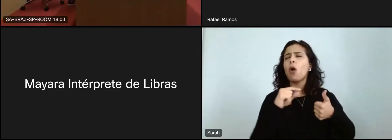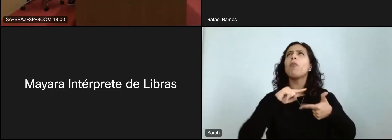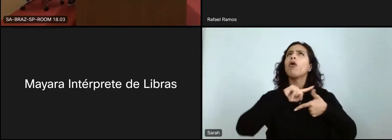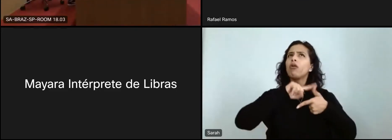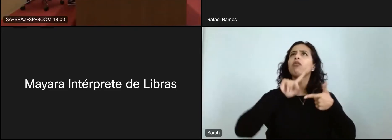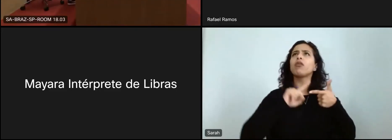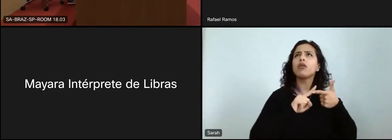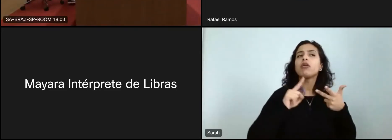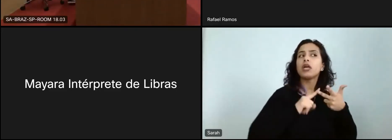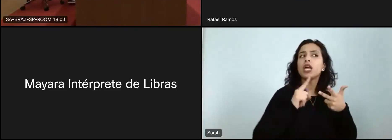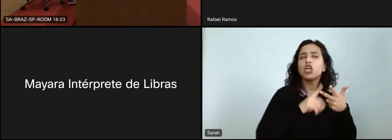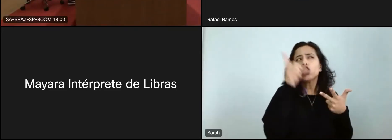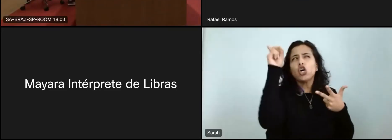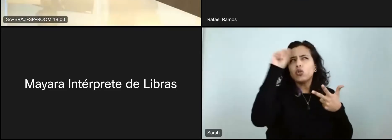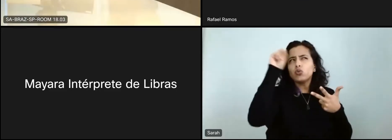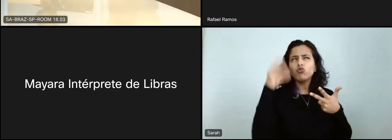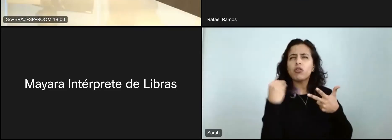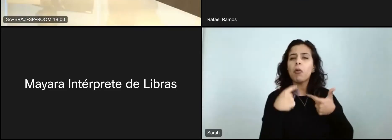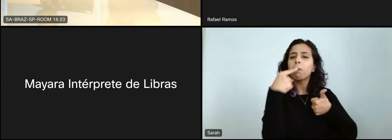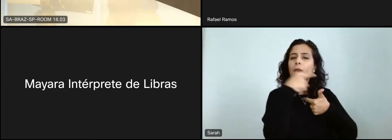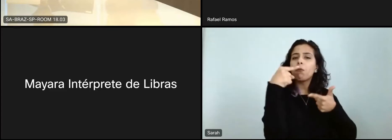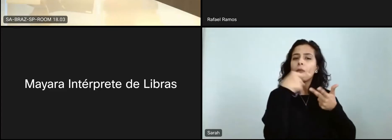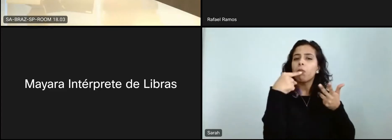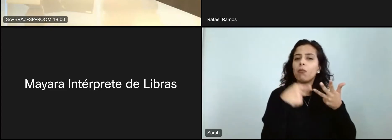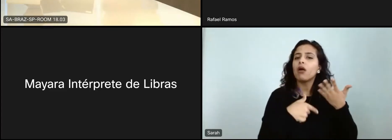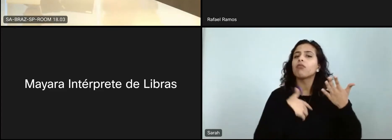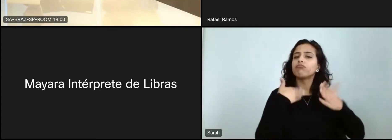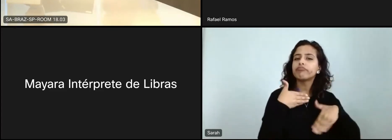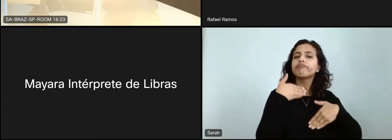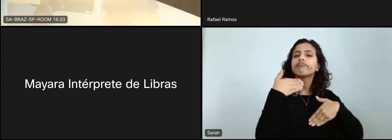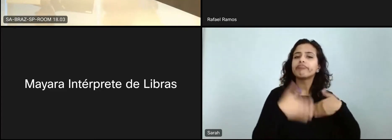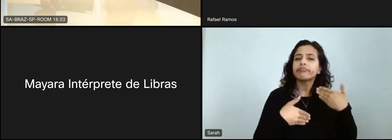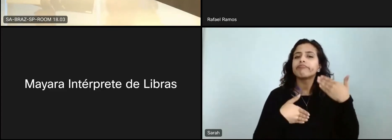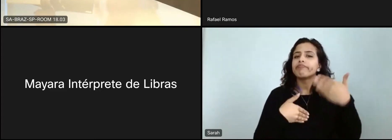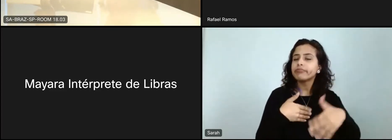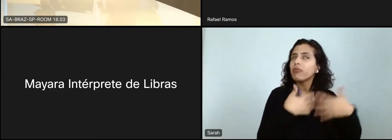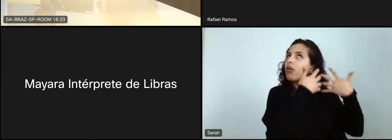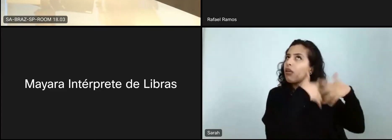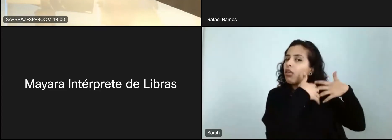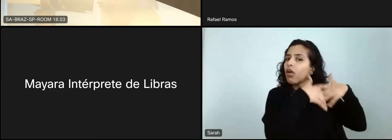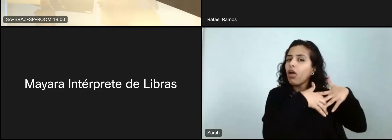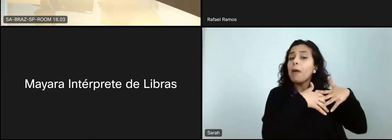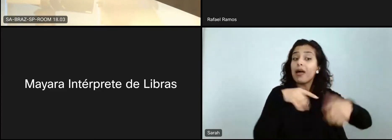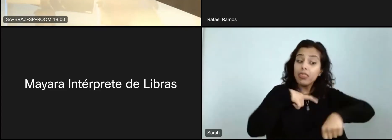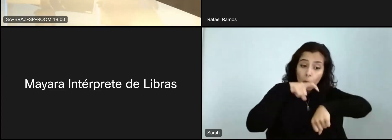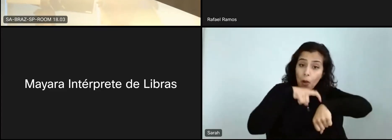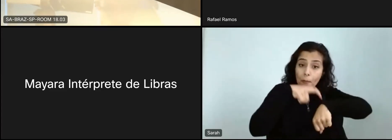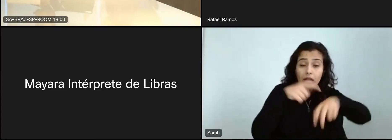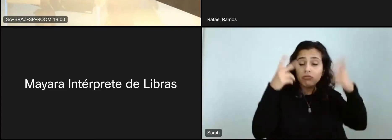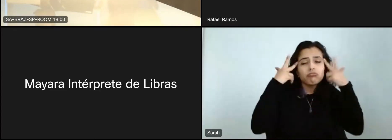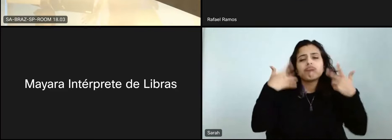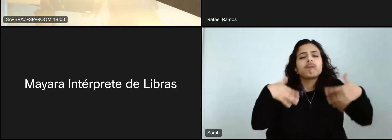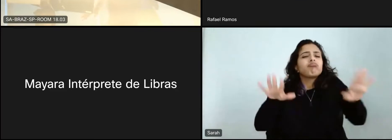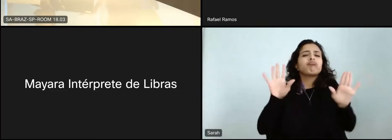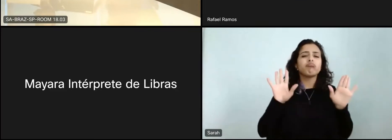prática todos os dias para que vai chegar uma hora que vai ficar automático, que eu não, minha mente vai virar e falar, não,